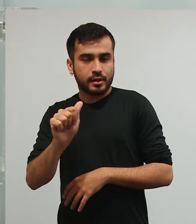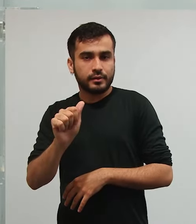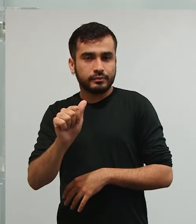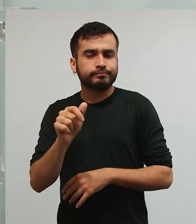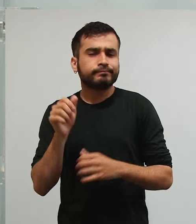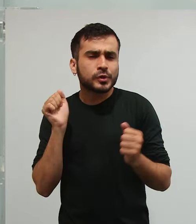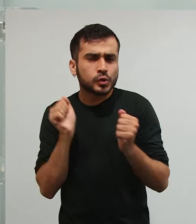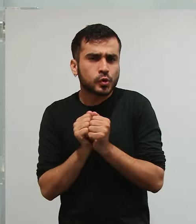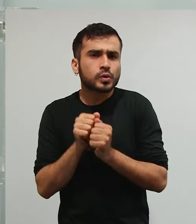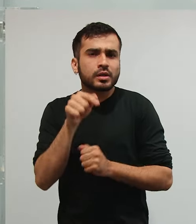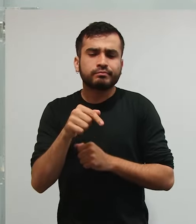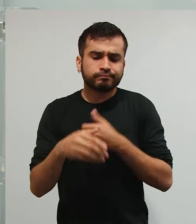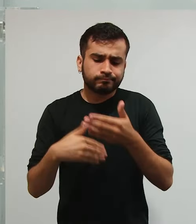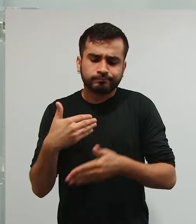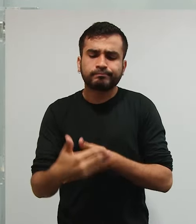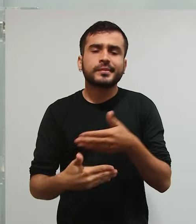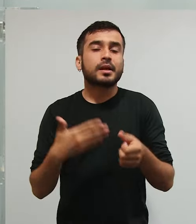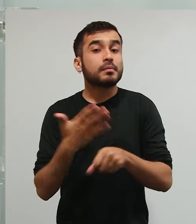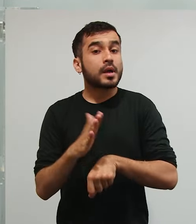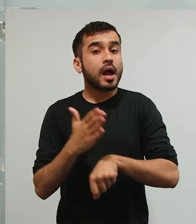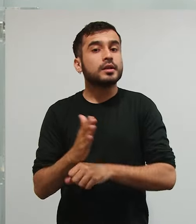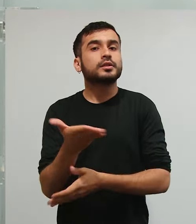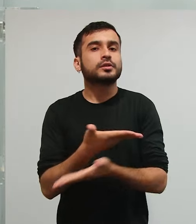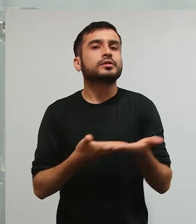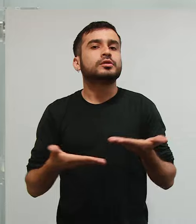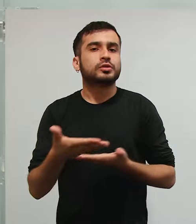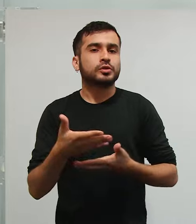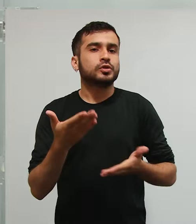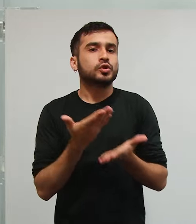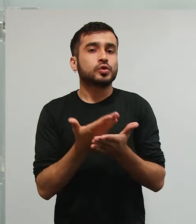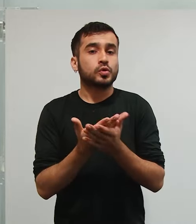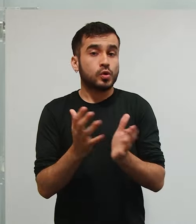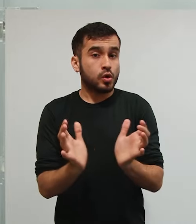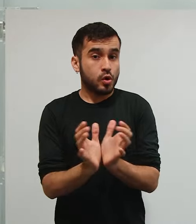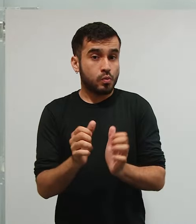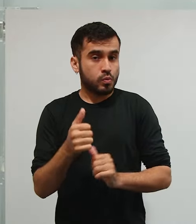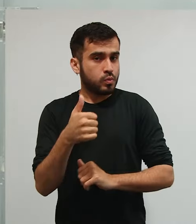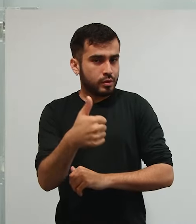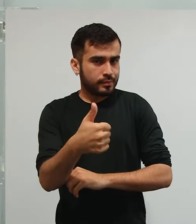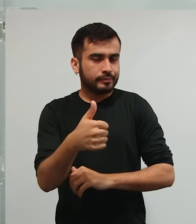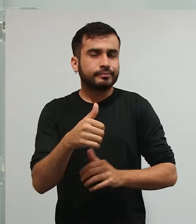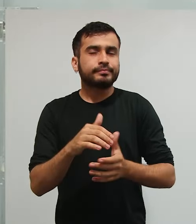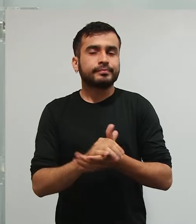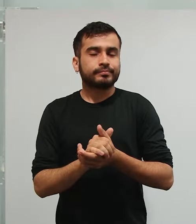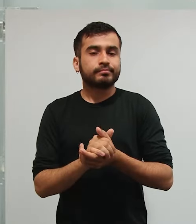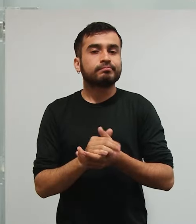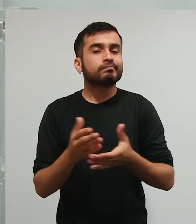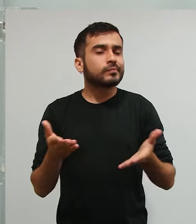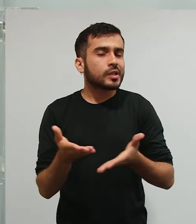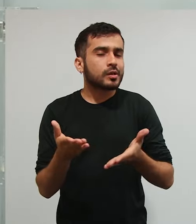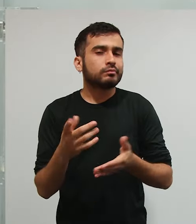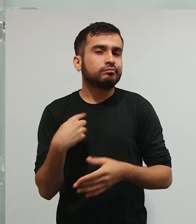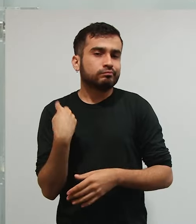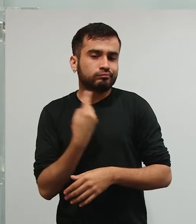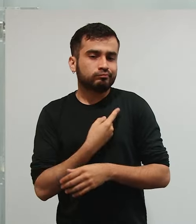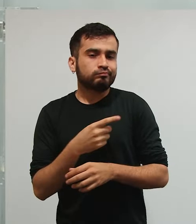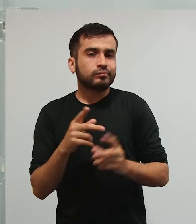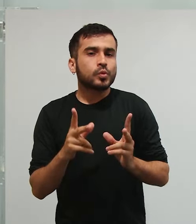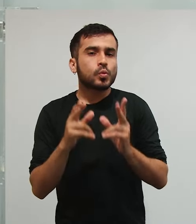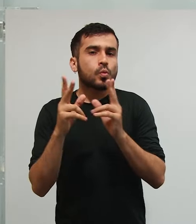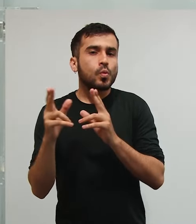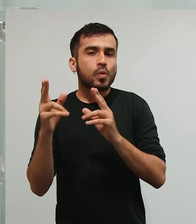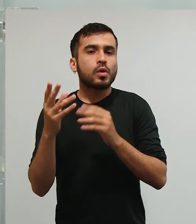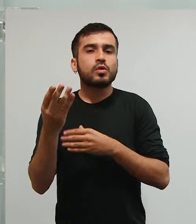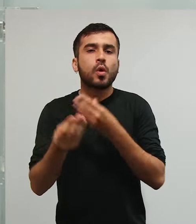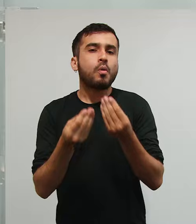Barbosa. Juntinhos estamos na jornada de práticas colaborativas de estudos em grupo 1. Nessa série, os